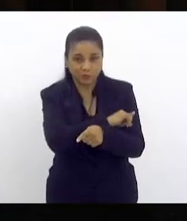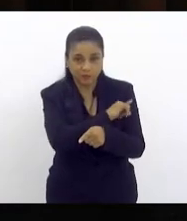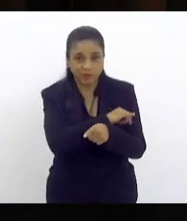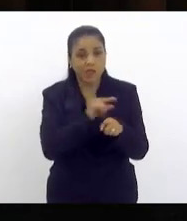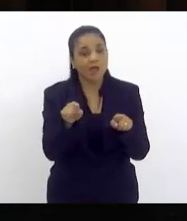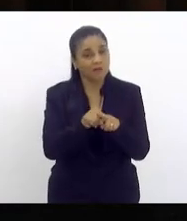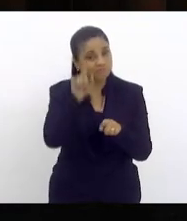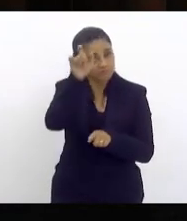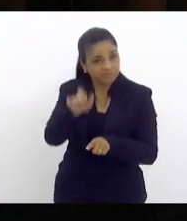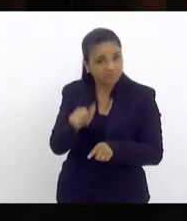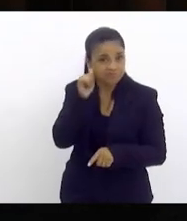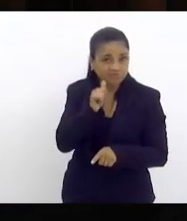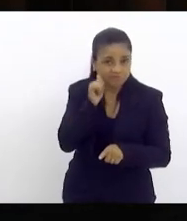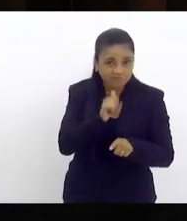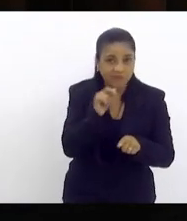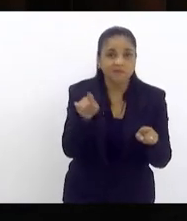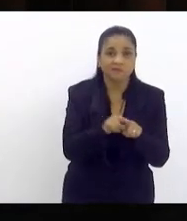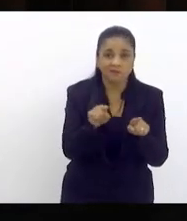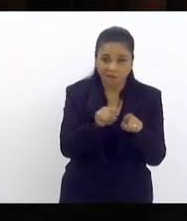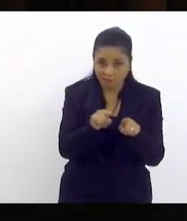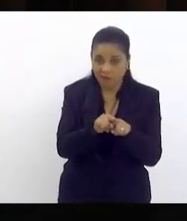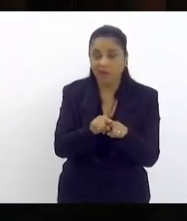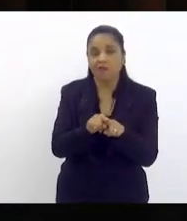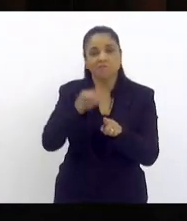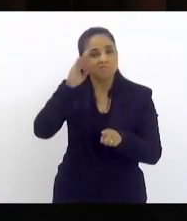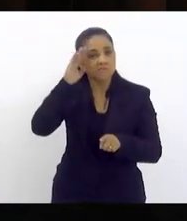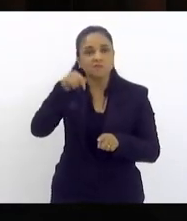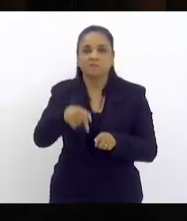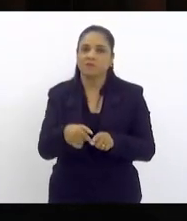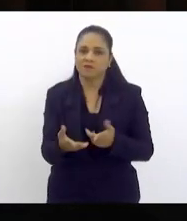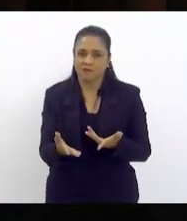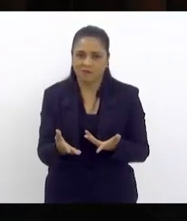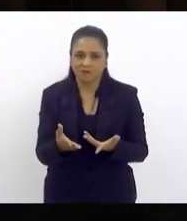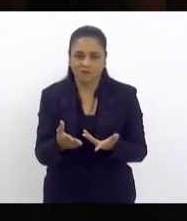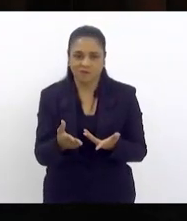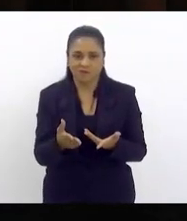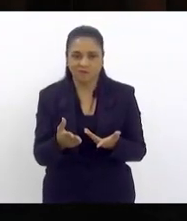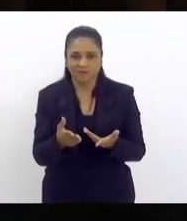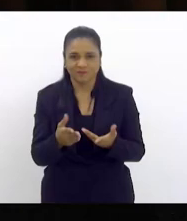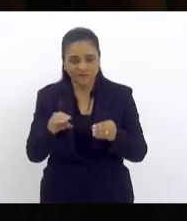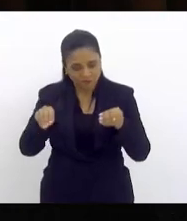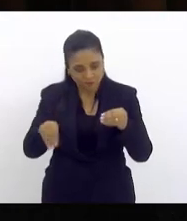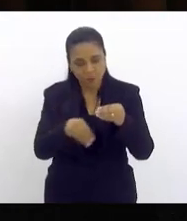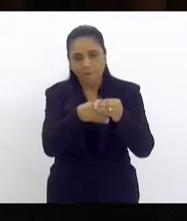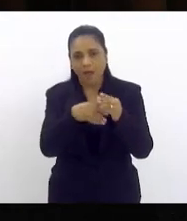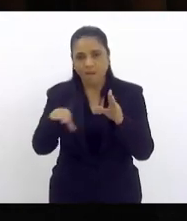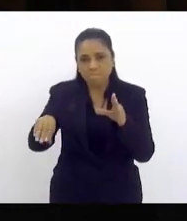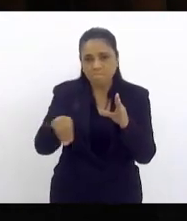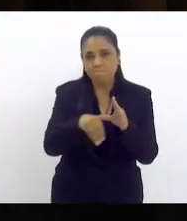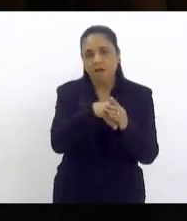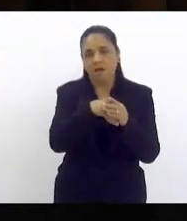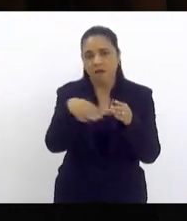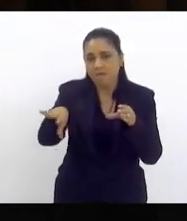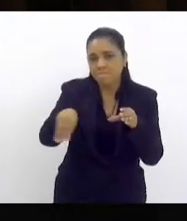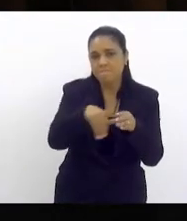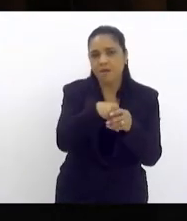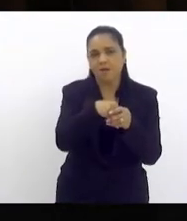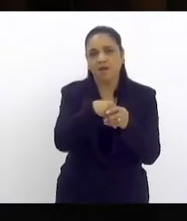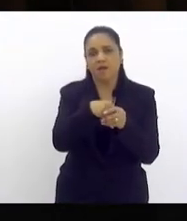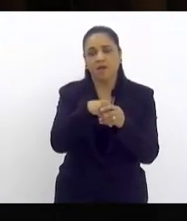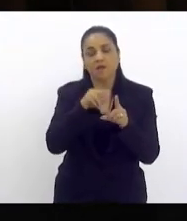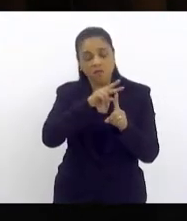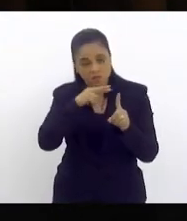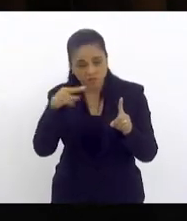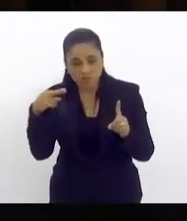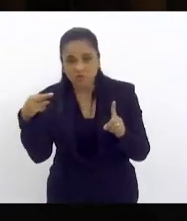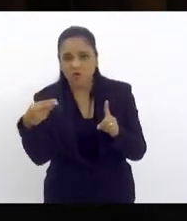também sejam priorizadas no orçamento do Estado. Afinal de contas, depois que fomos olhar e com vistas do que a